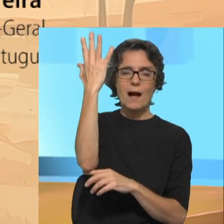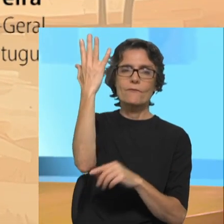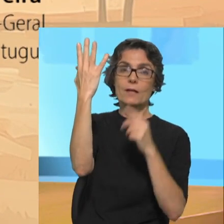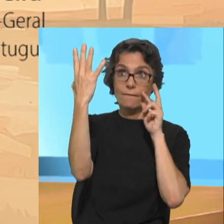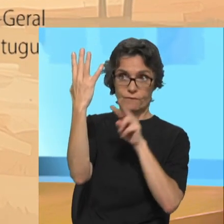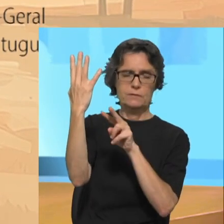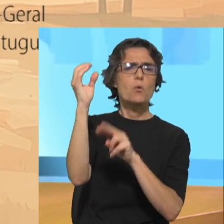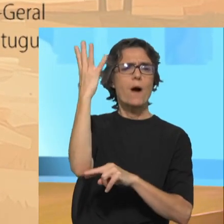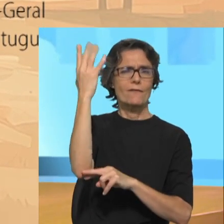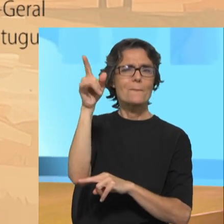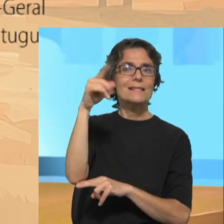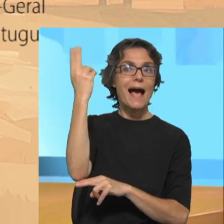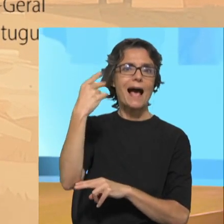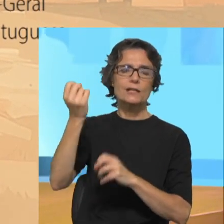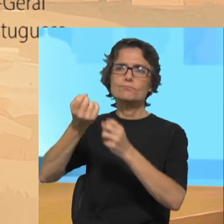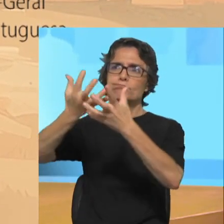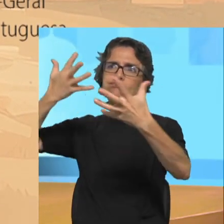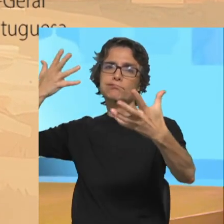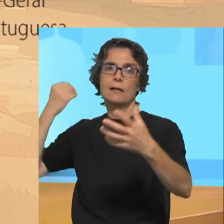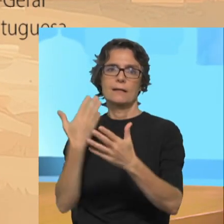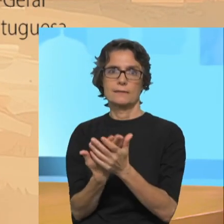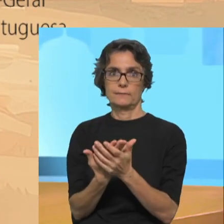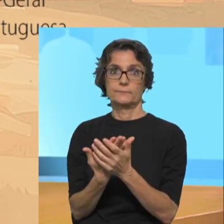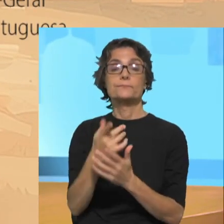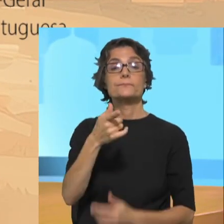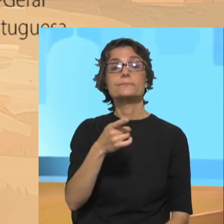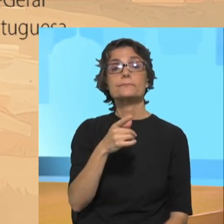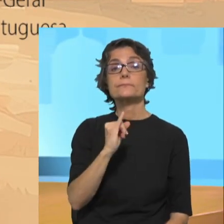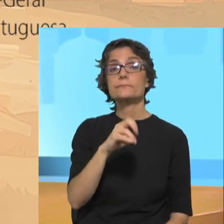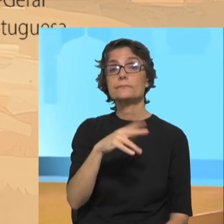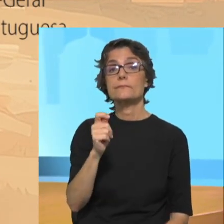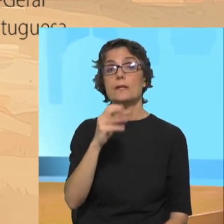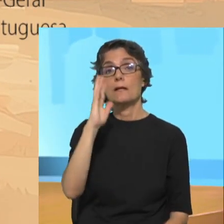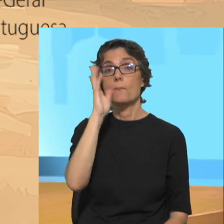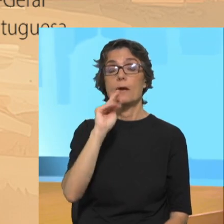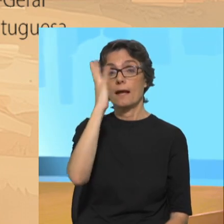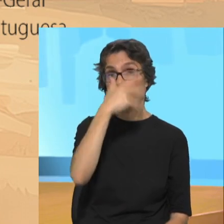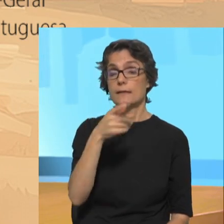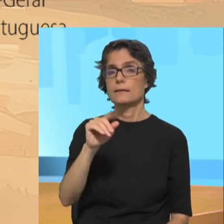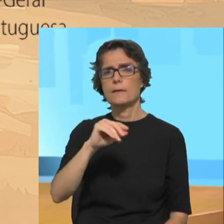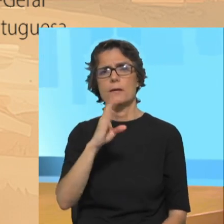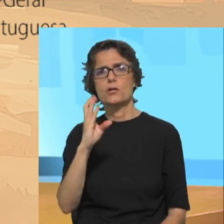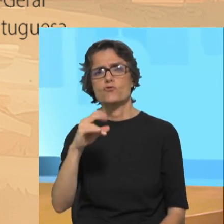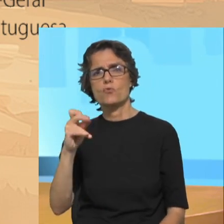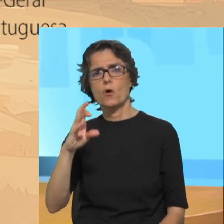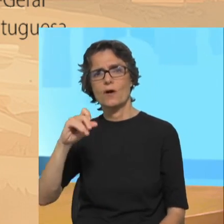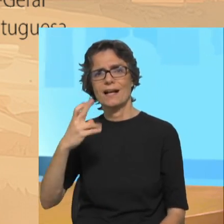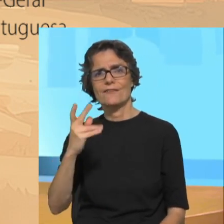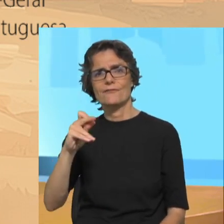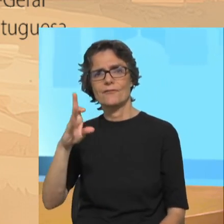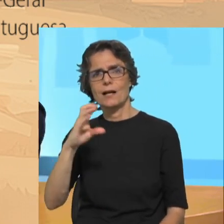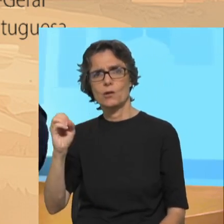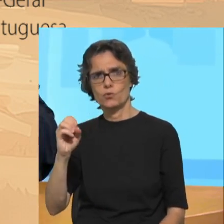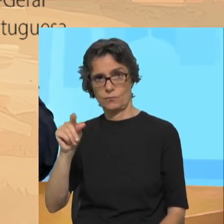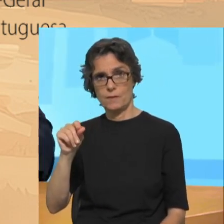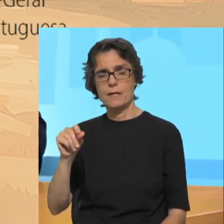árvore. As artes. Vamos ter a Daniela Vieitas, que é atriz, muito envolvida em produções, etc. E depois o João Maria Carvalho, que